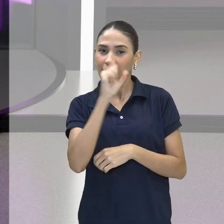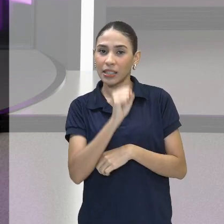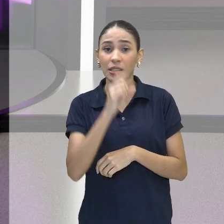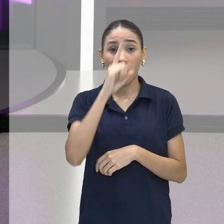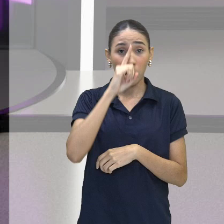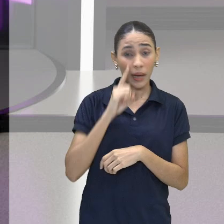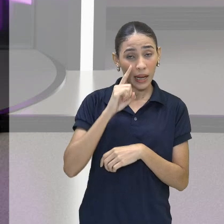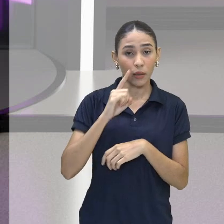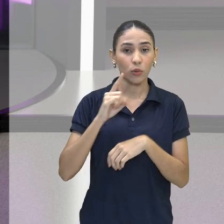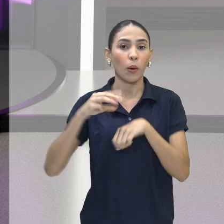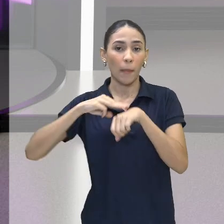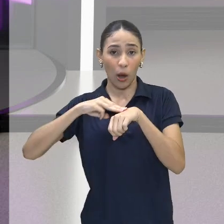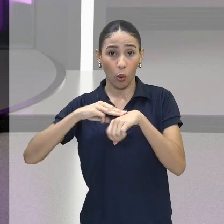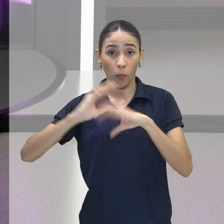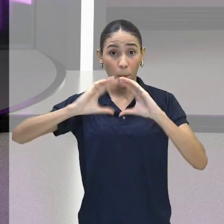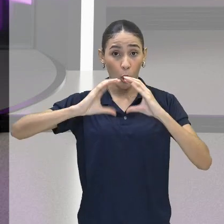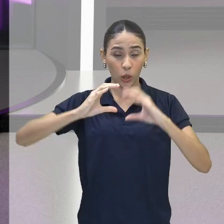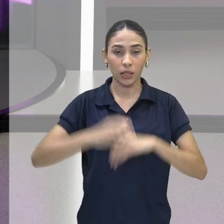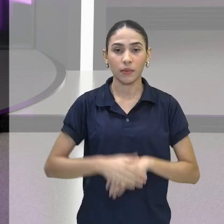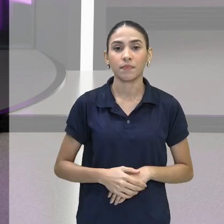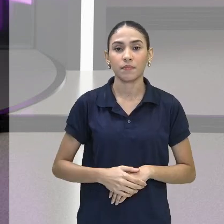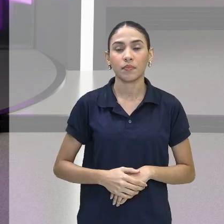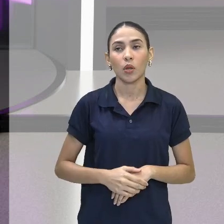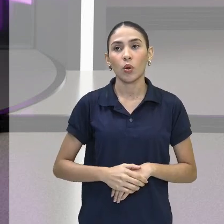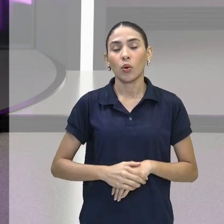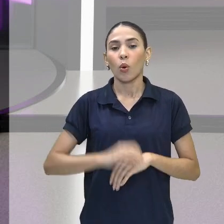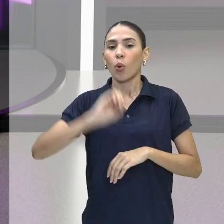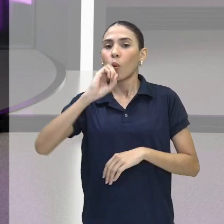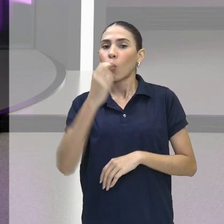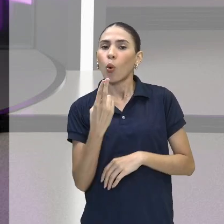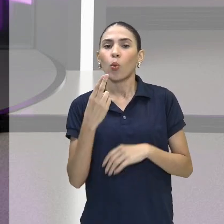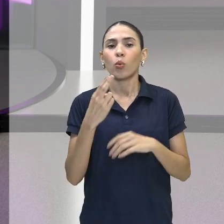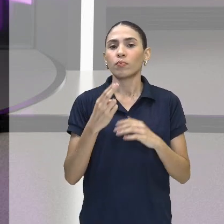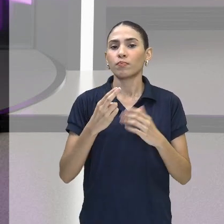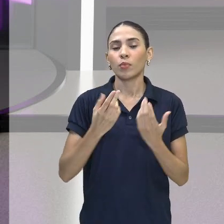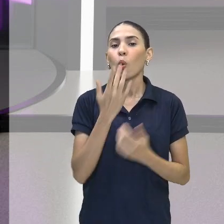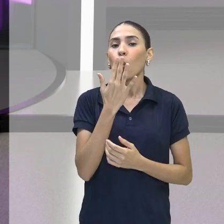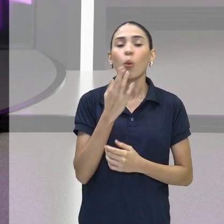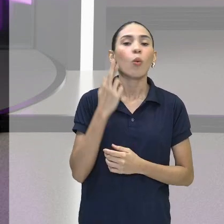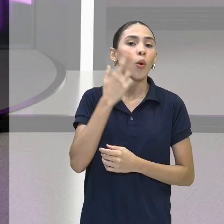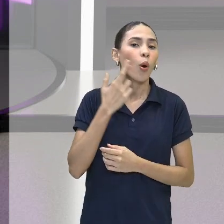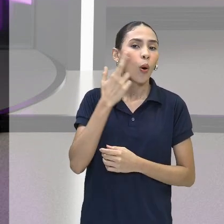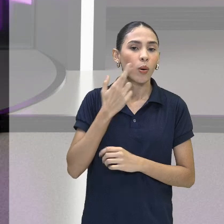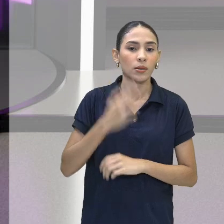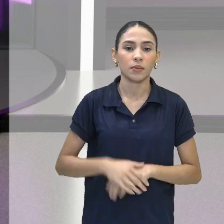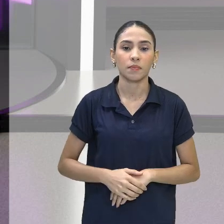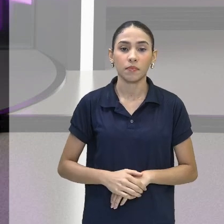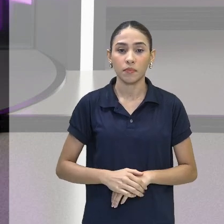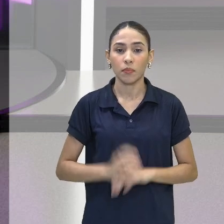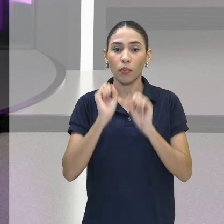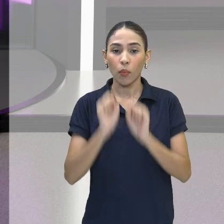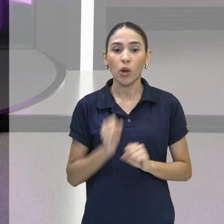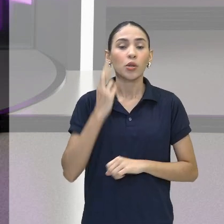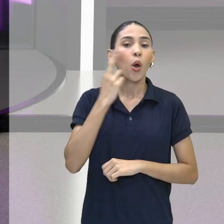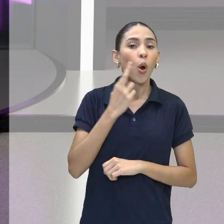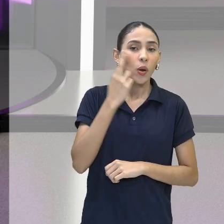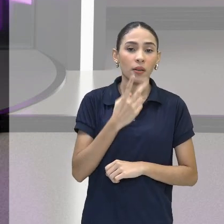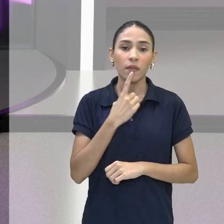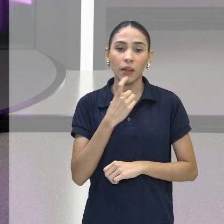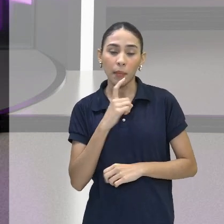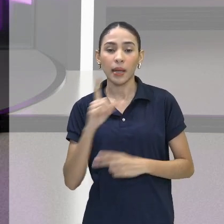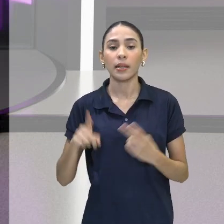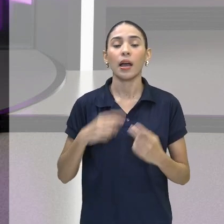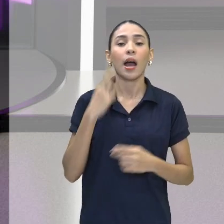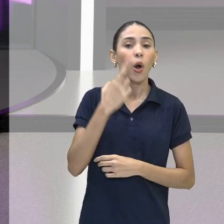beleza? Da mesma forma, se ela tirar a rosa primeiro, então pode ser amarelo e vermelha, rosa e vermelha, rosa